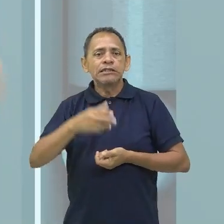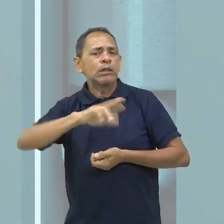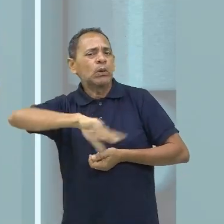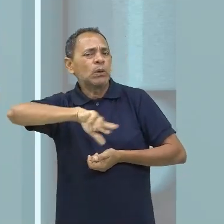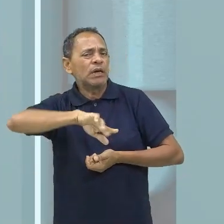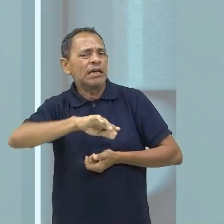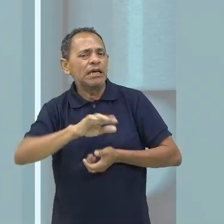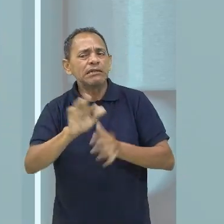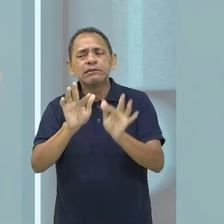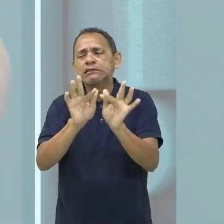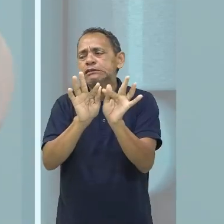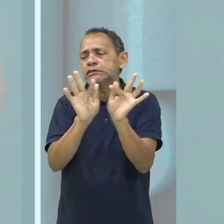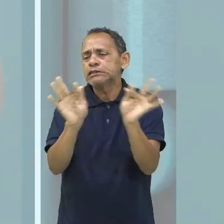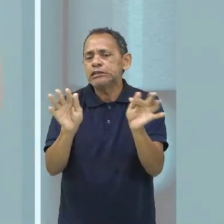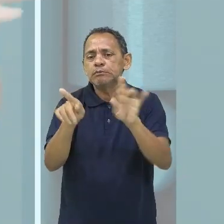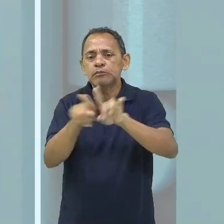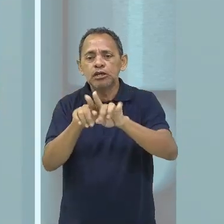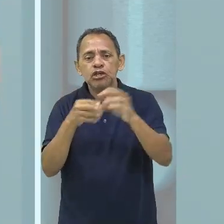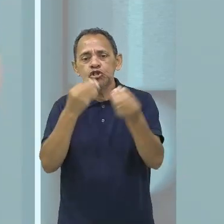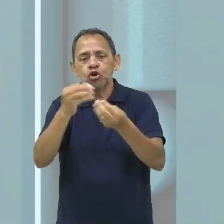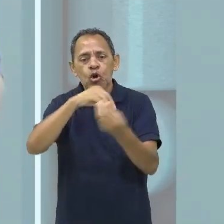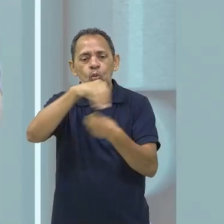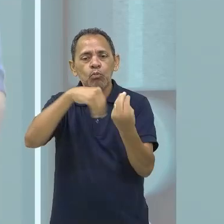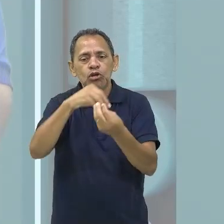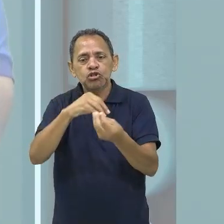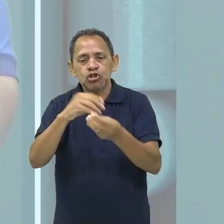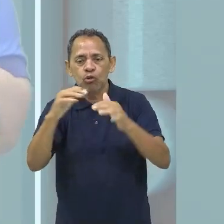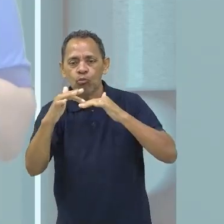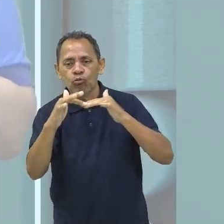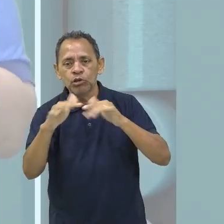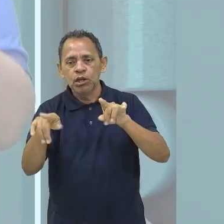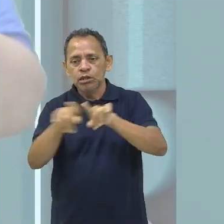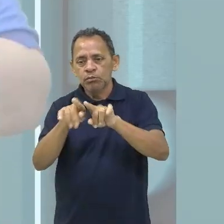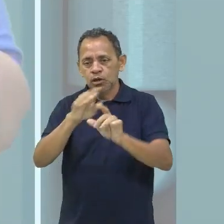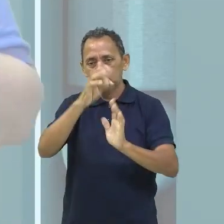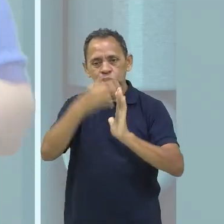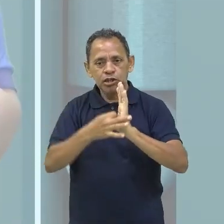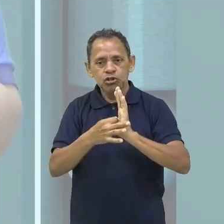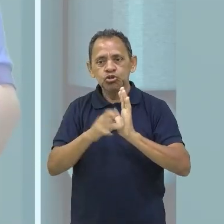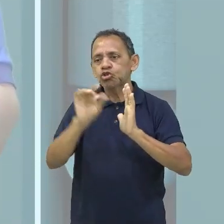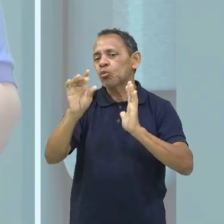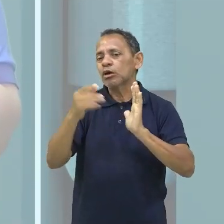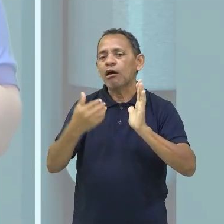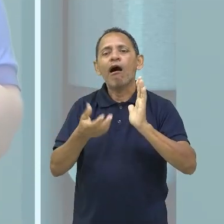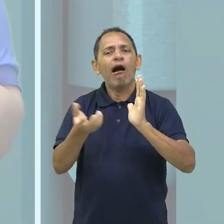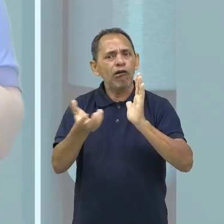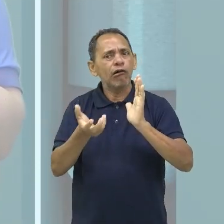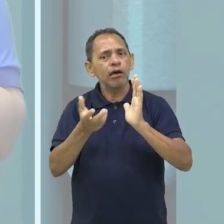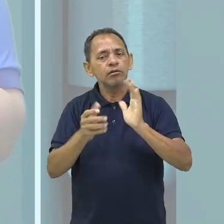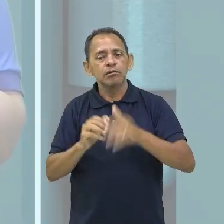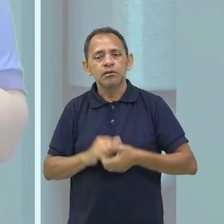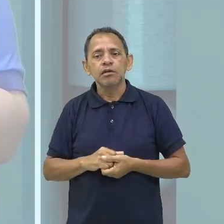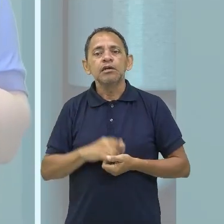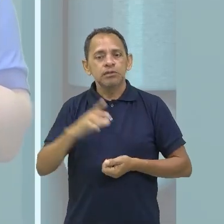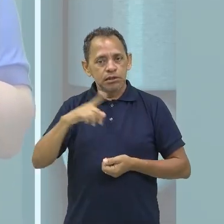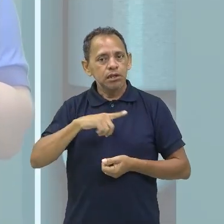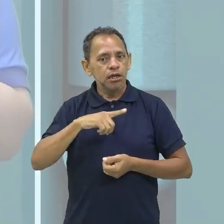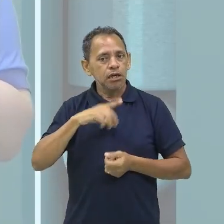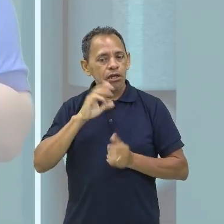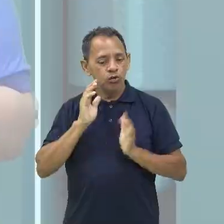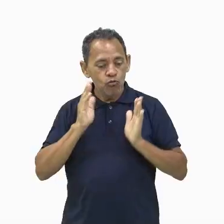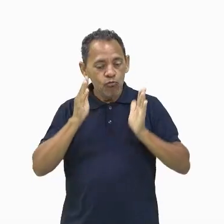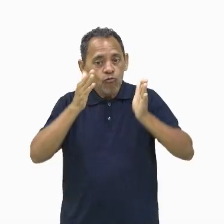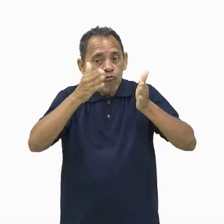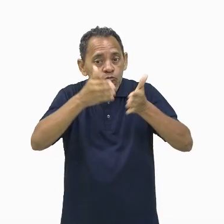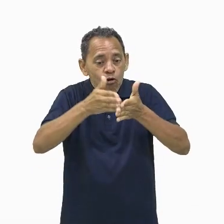forma como eu escrevo o meu texto, como eu estruturo o meu enunciado, só porque eu quero. Tem sempre uma intencionalidade nesse processo, ok?